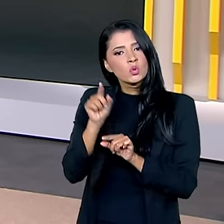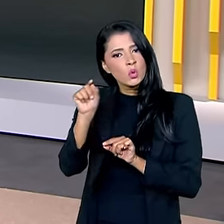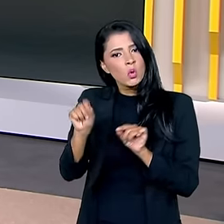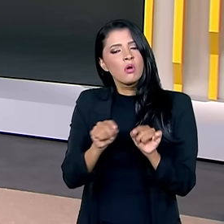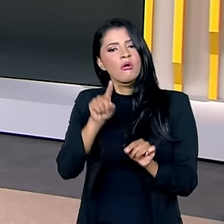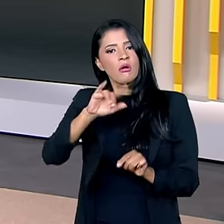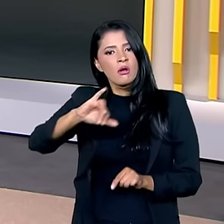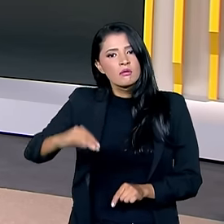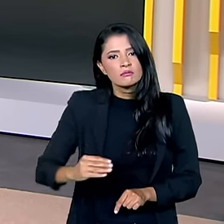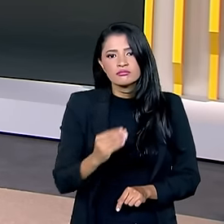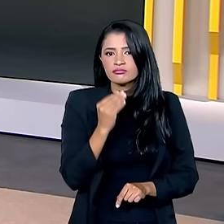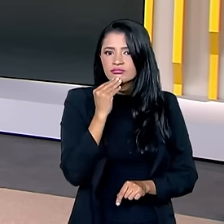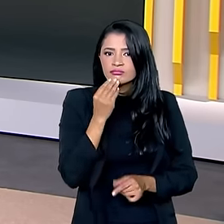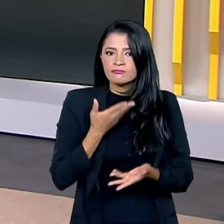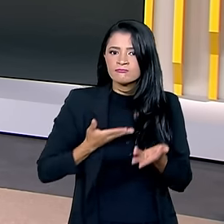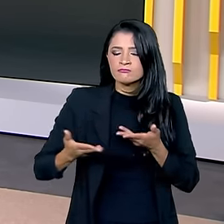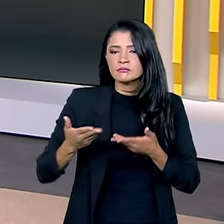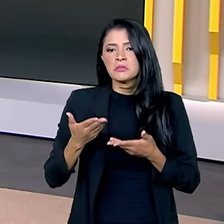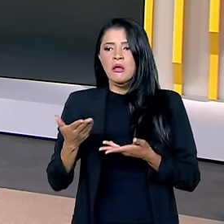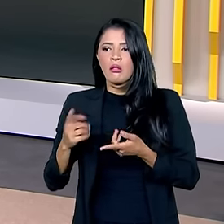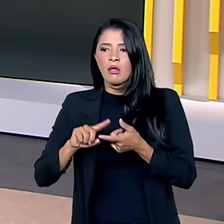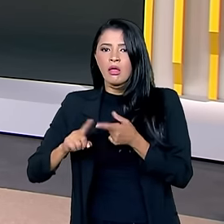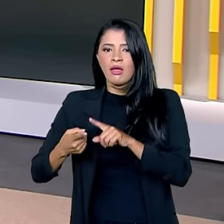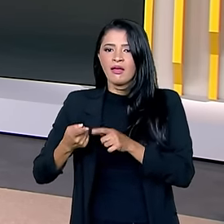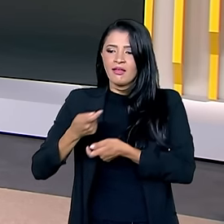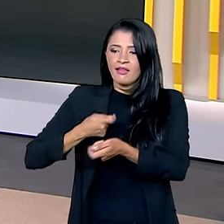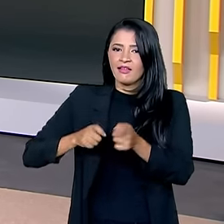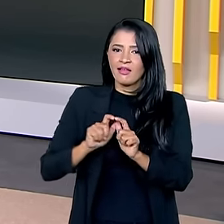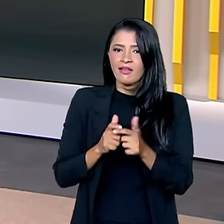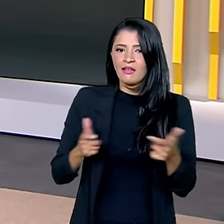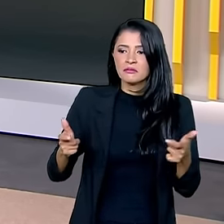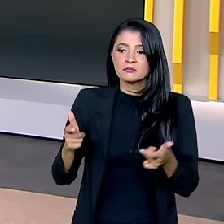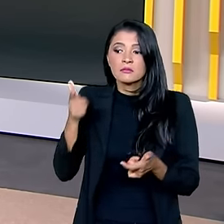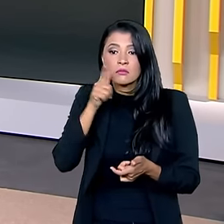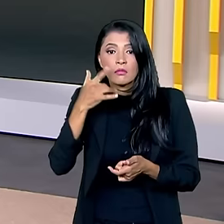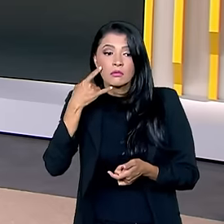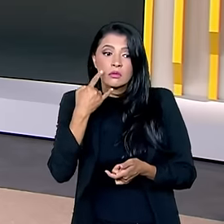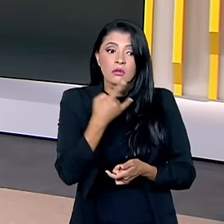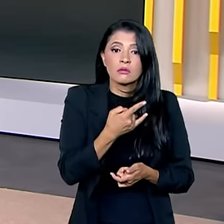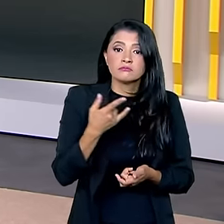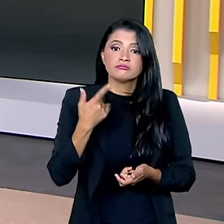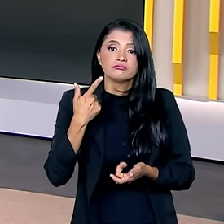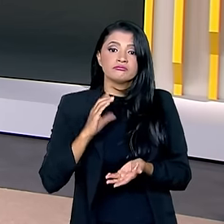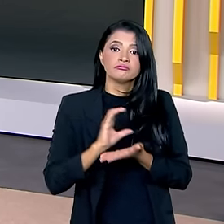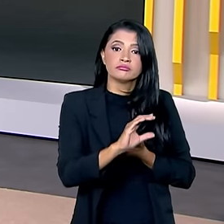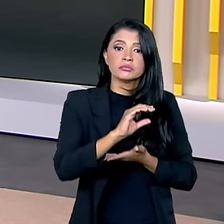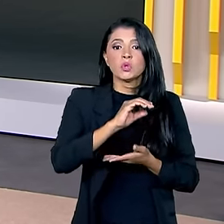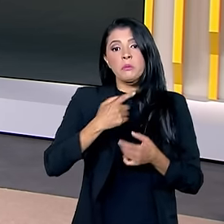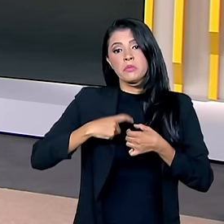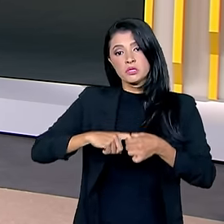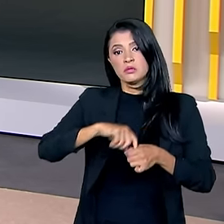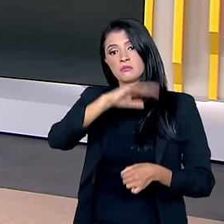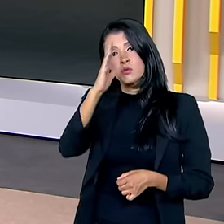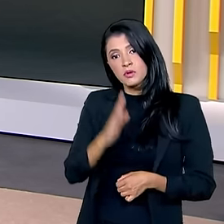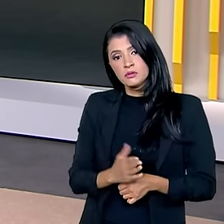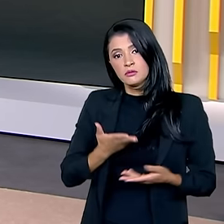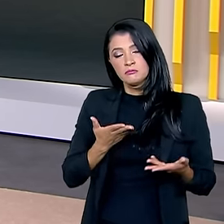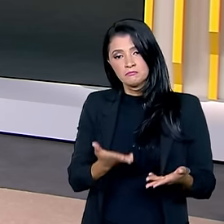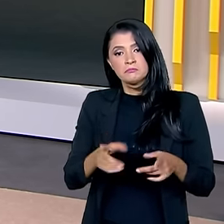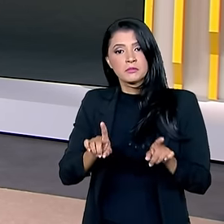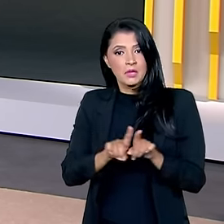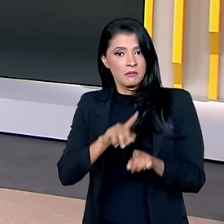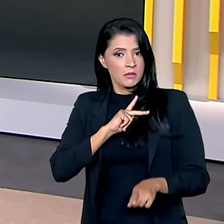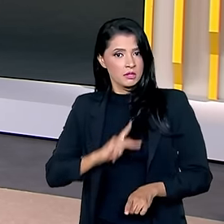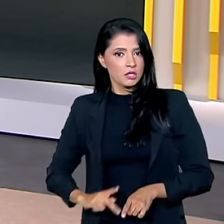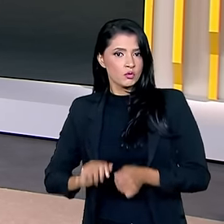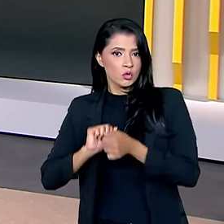uma oportunidade para ampliar negócios, buscar investidores e parcerias para o nosso país. O presidente também se